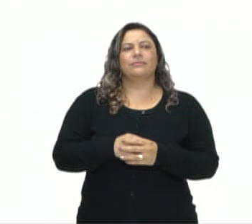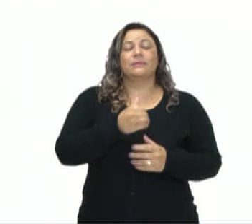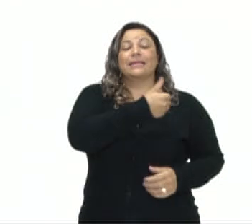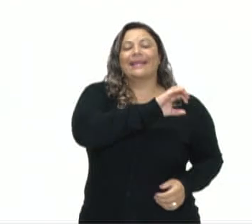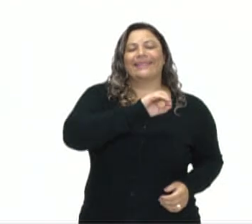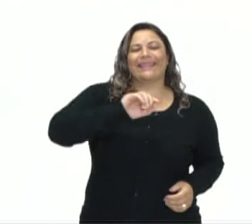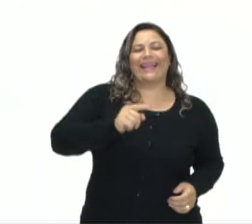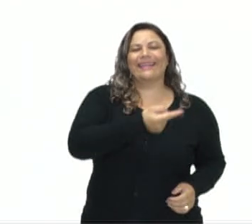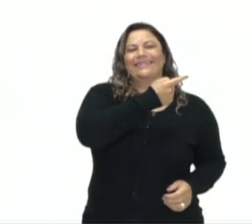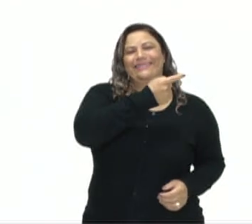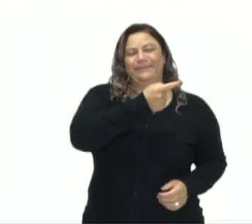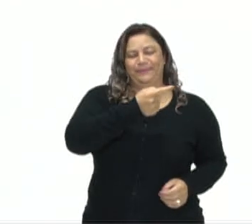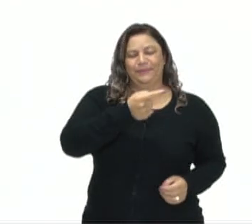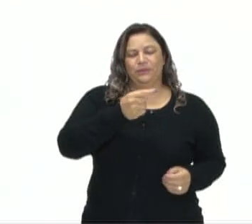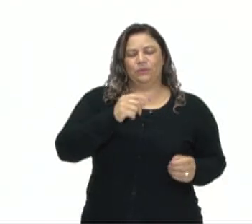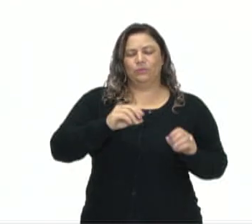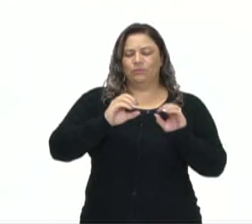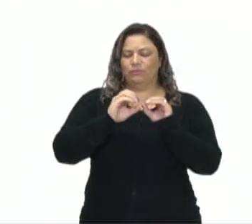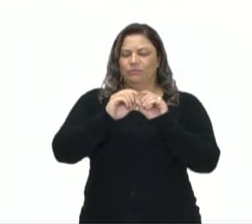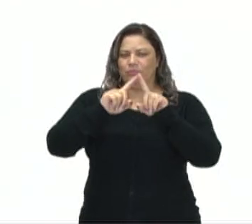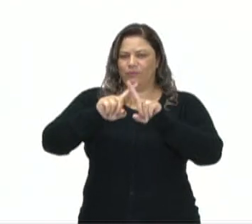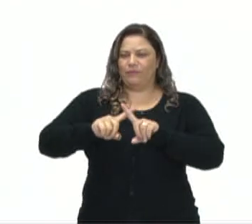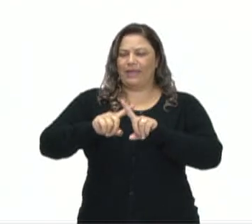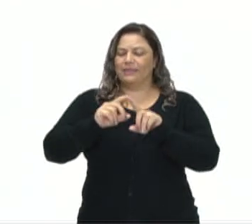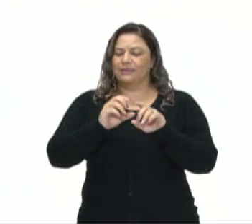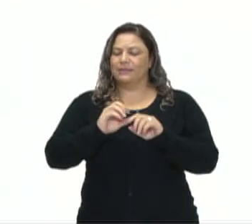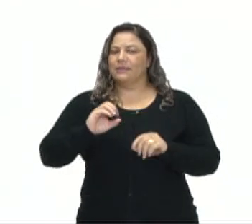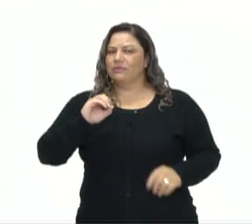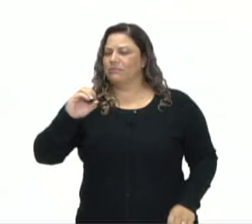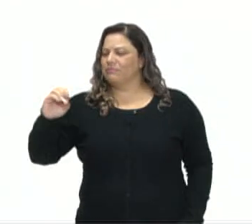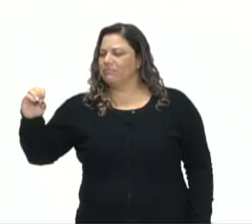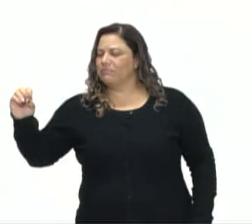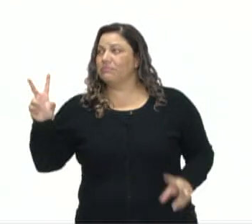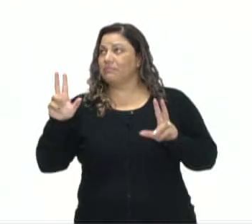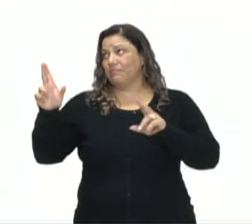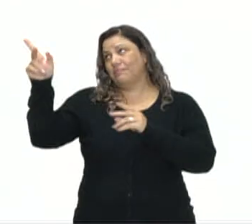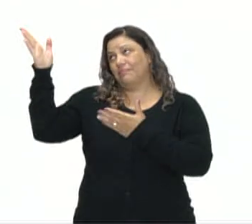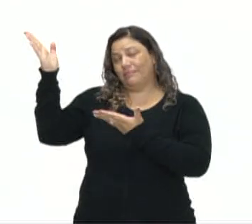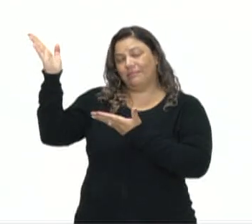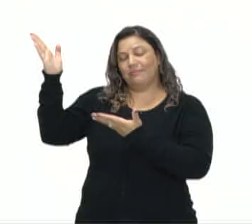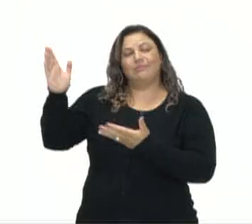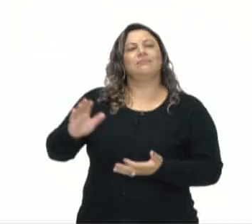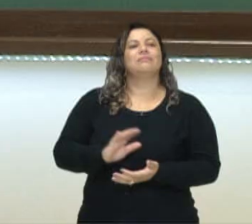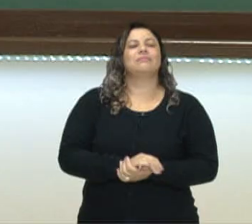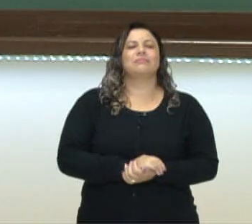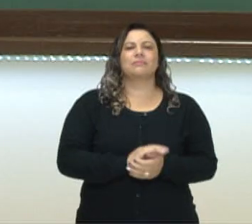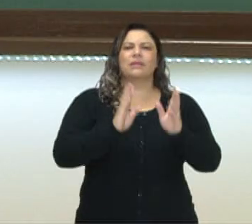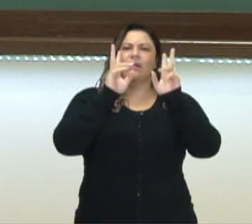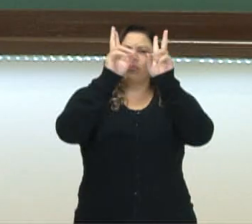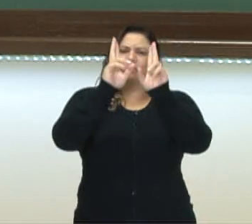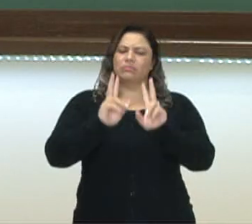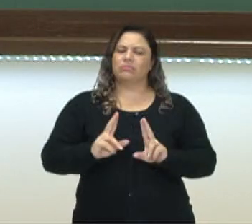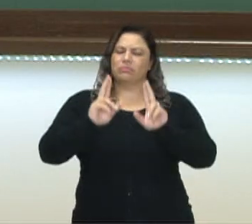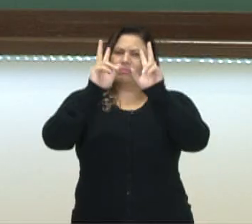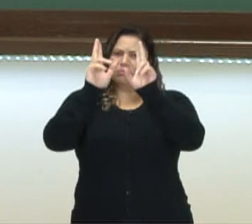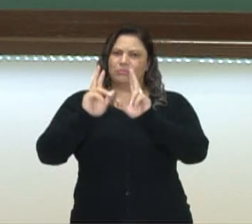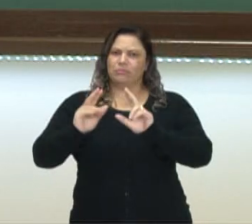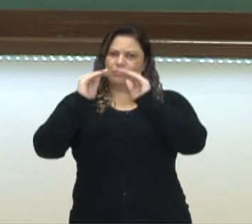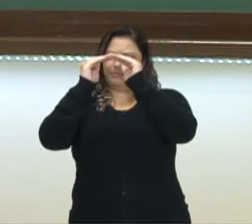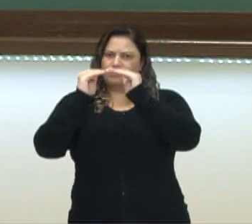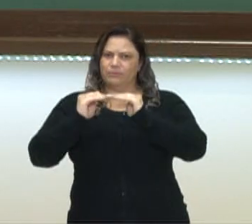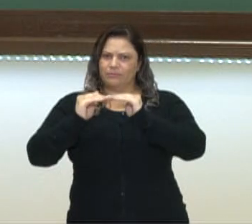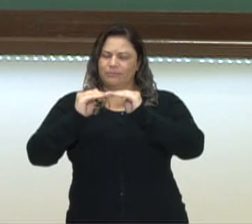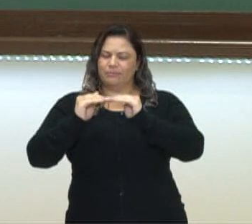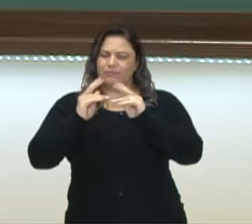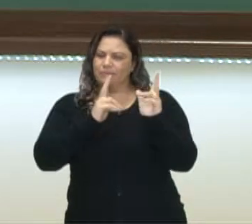10.000 vezes 10.000. 1 vezes 1, 1, e repito a quantidade de zeros. Então, o padrão se manteve, certo? Então